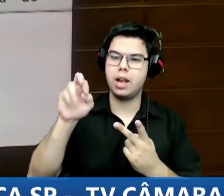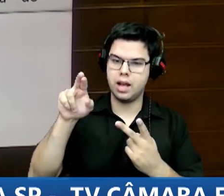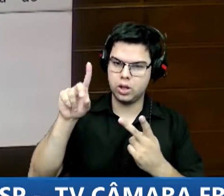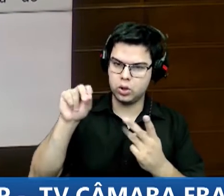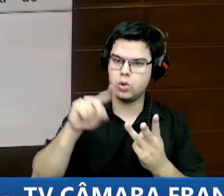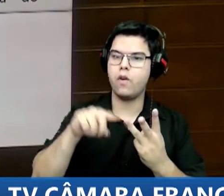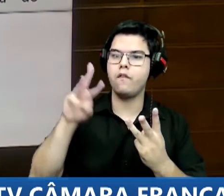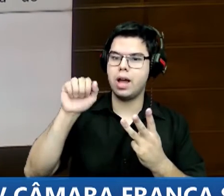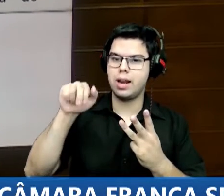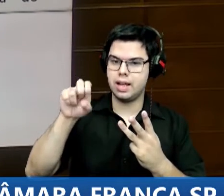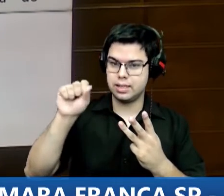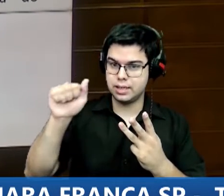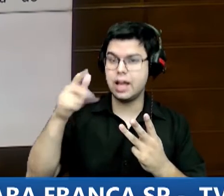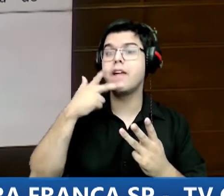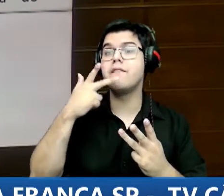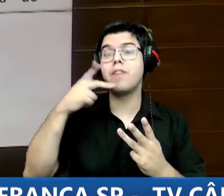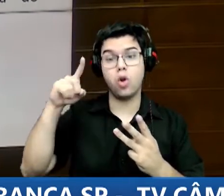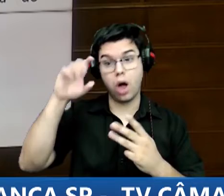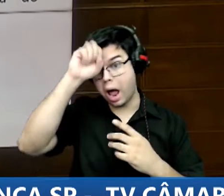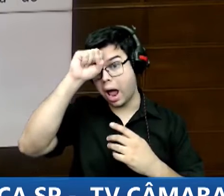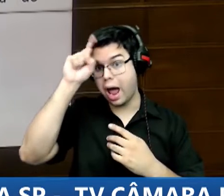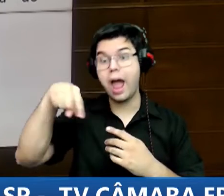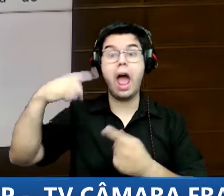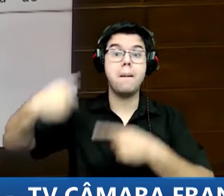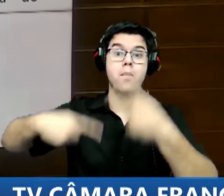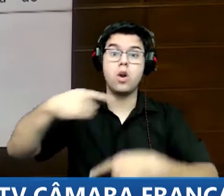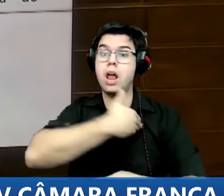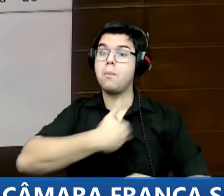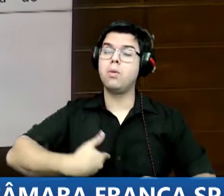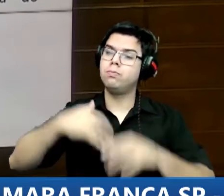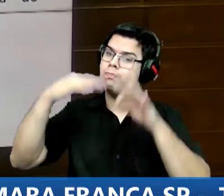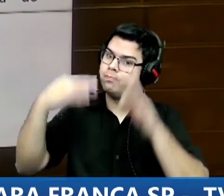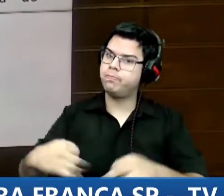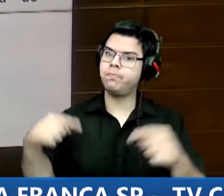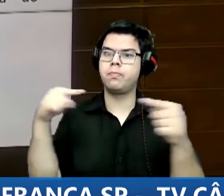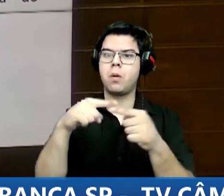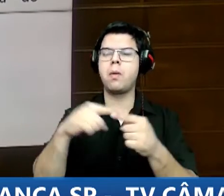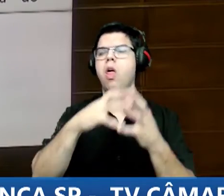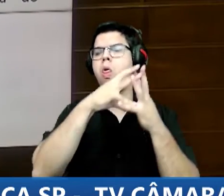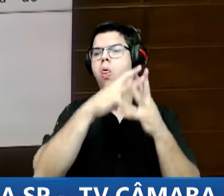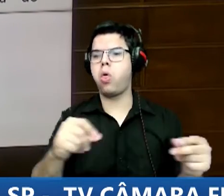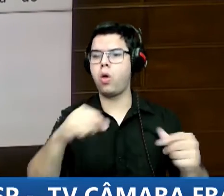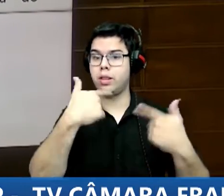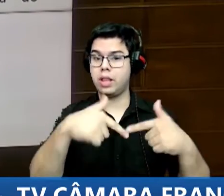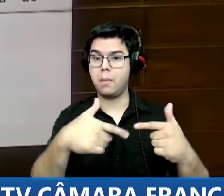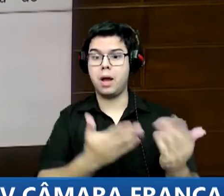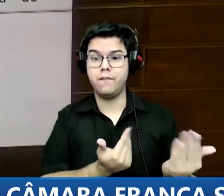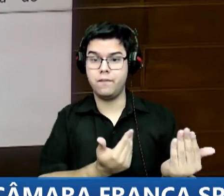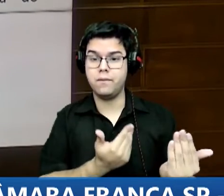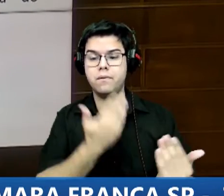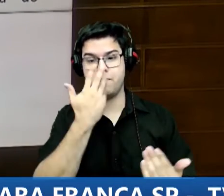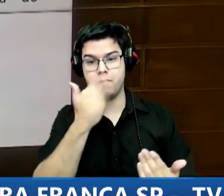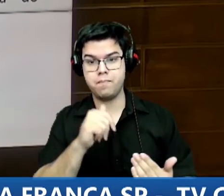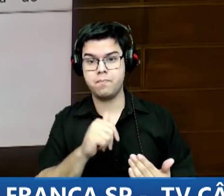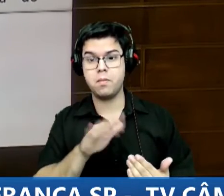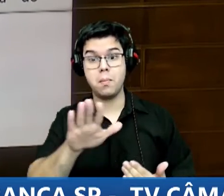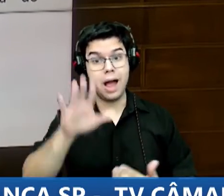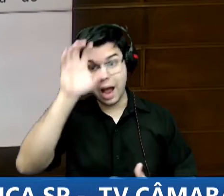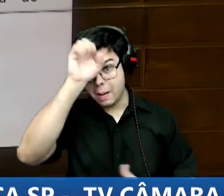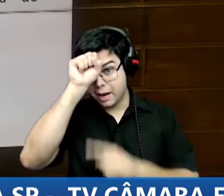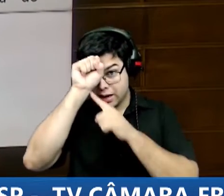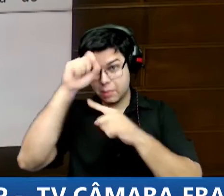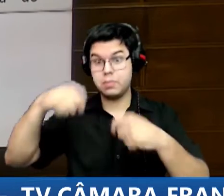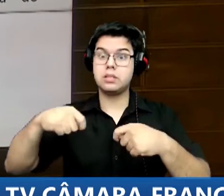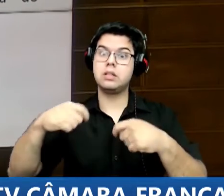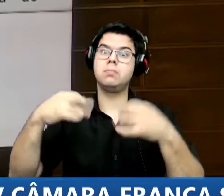política pública adequada para a eliminação do trabalho infantil. Mas que essa aprendizagem seja a aprendizagem adequada. Não sei se os